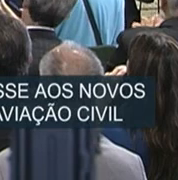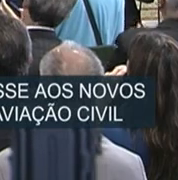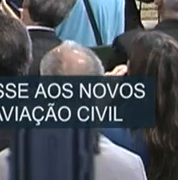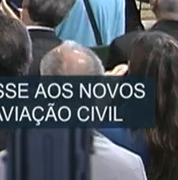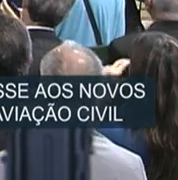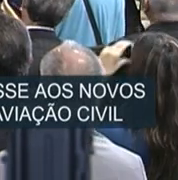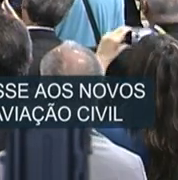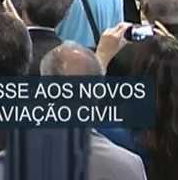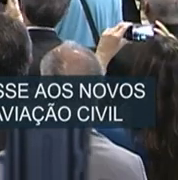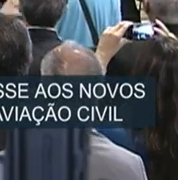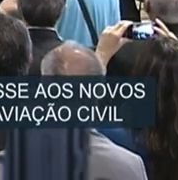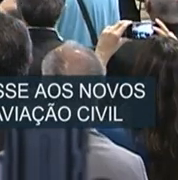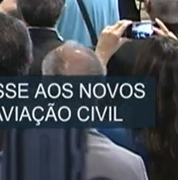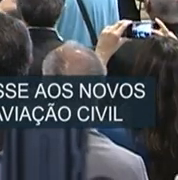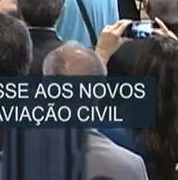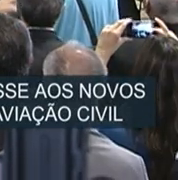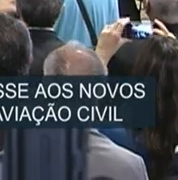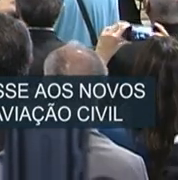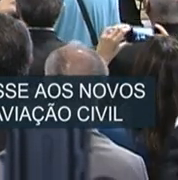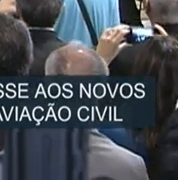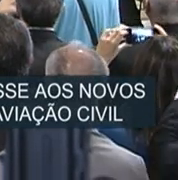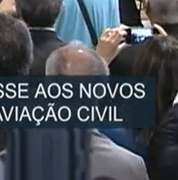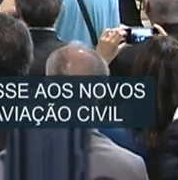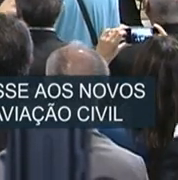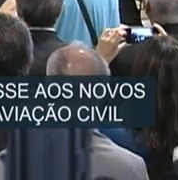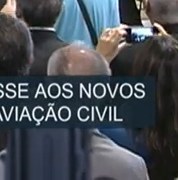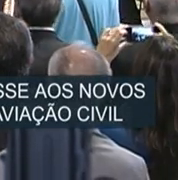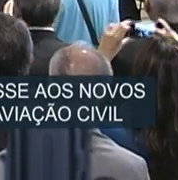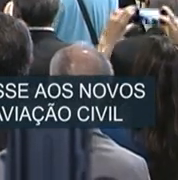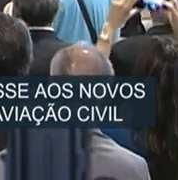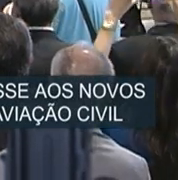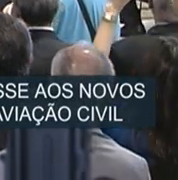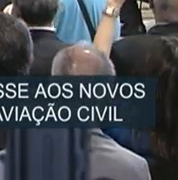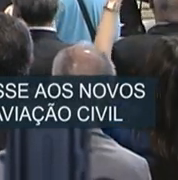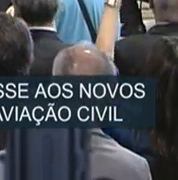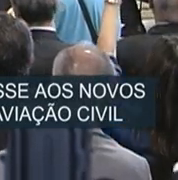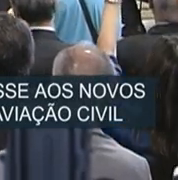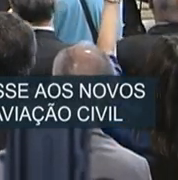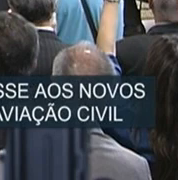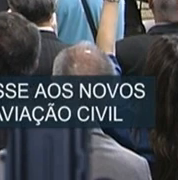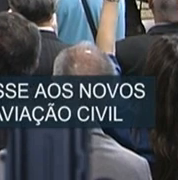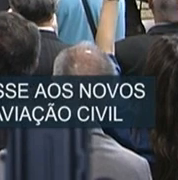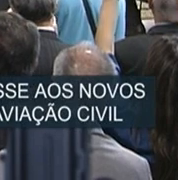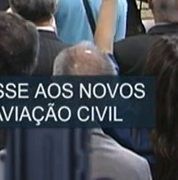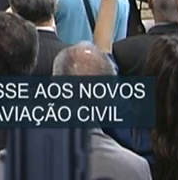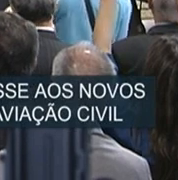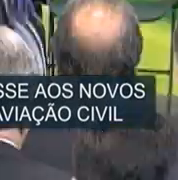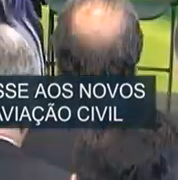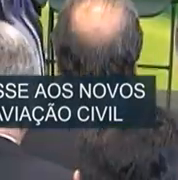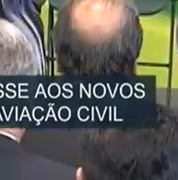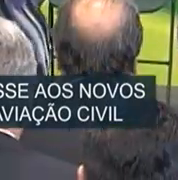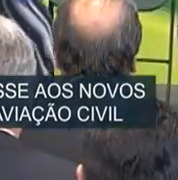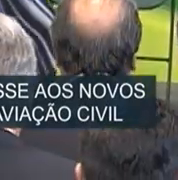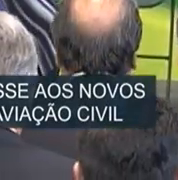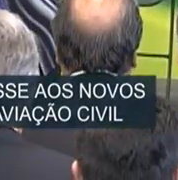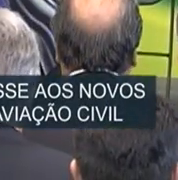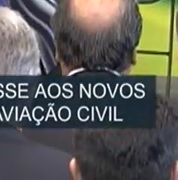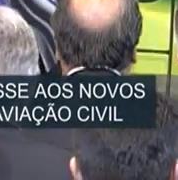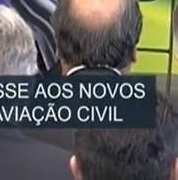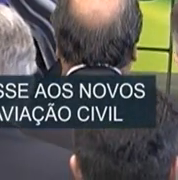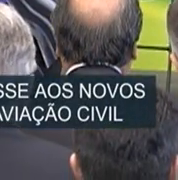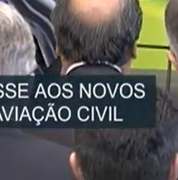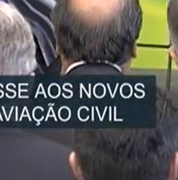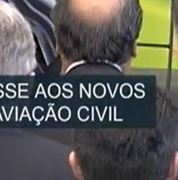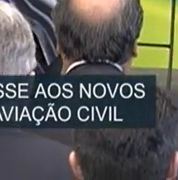a Presidenta da República assina agora o termo de posse ao Senor no cargo de Ministro de estado do Trabalho e